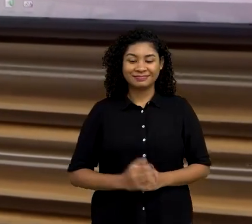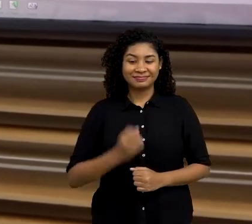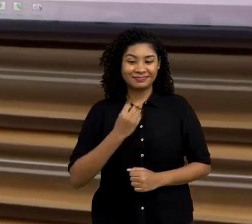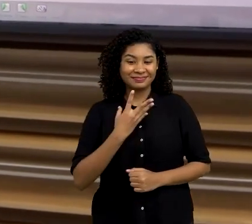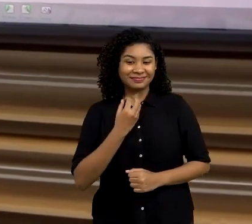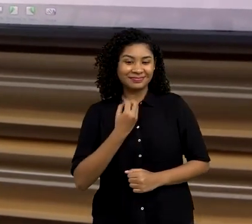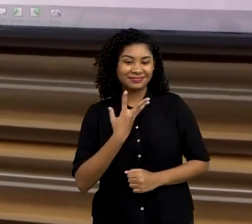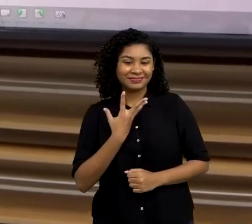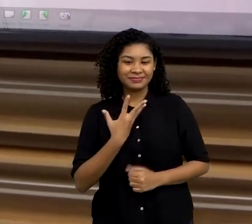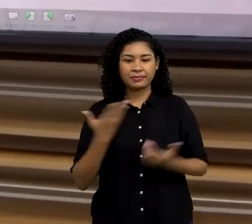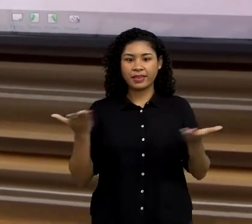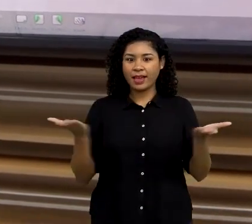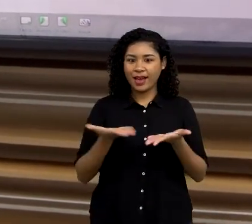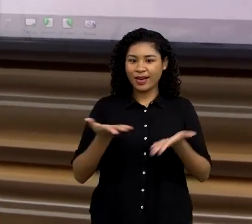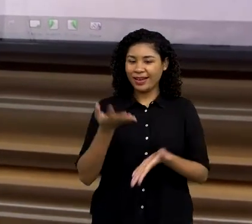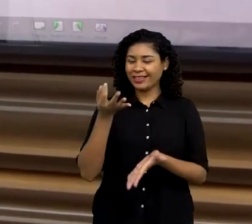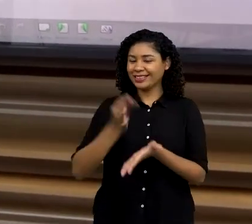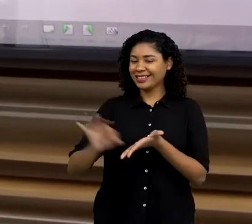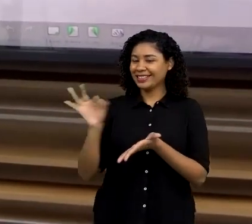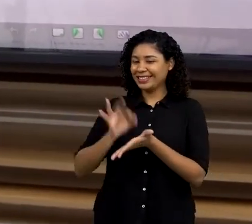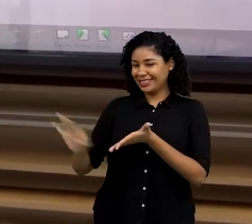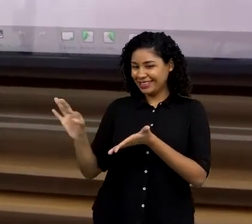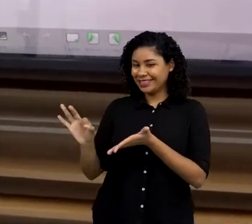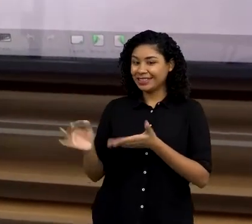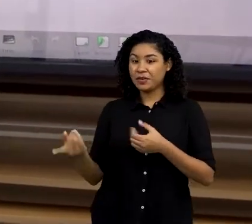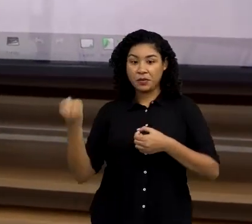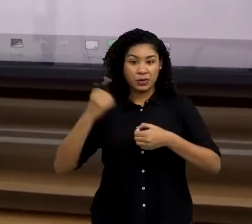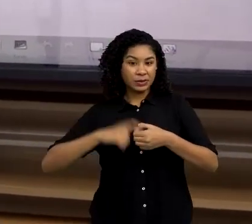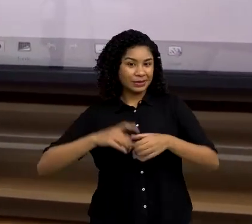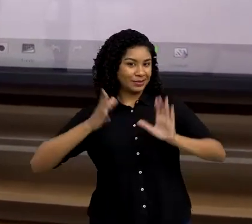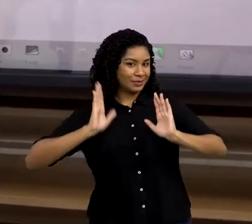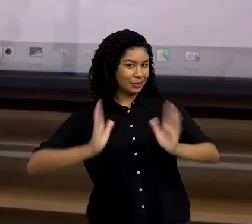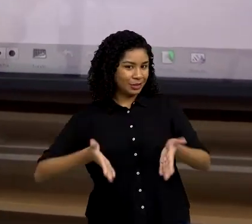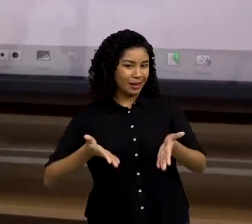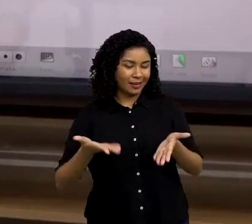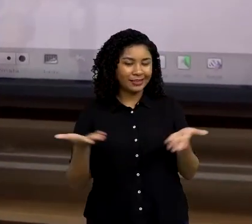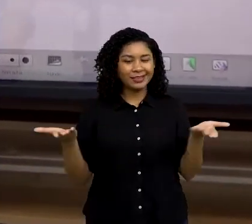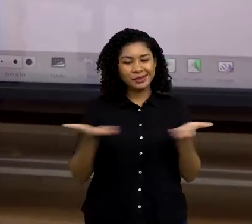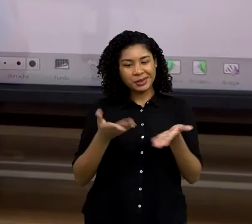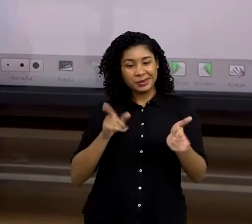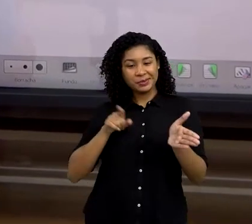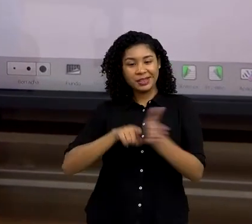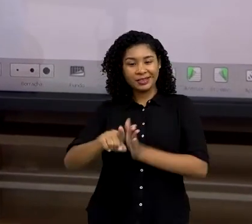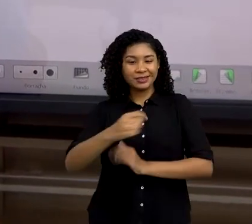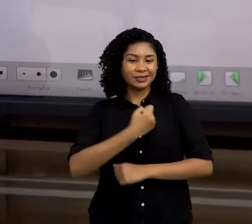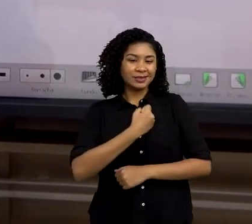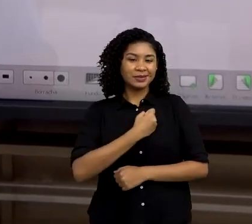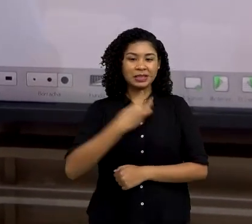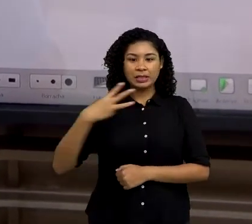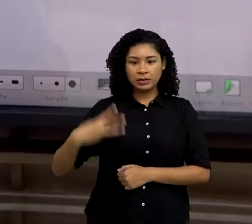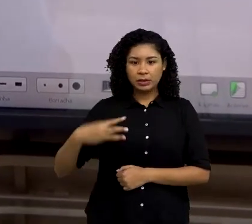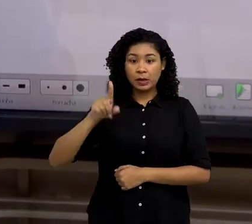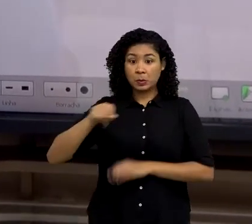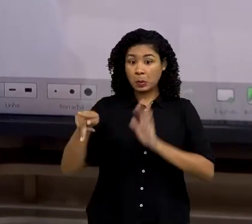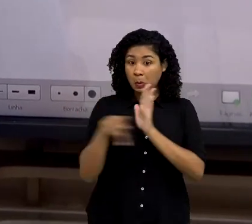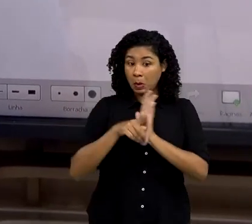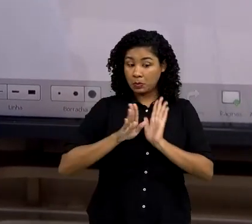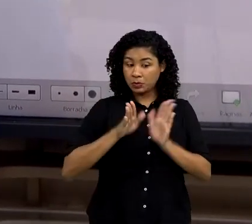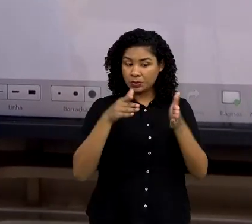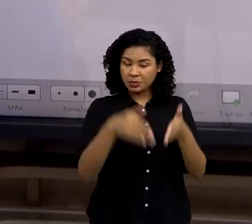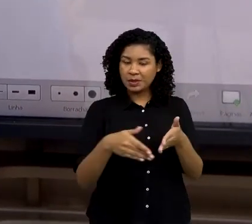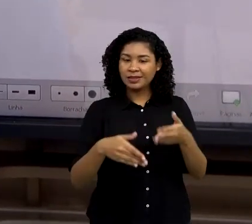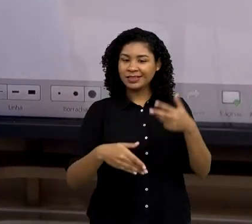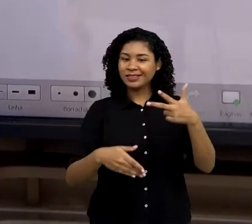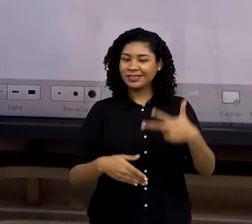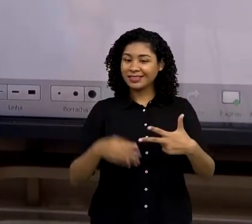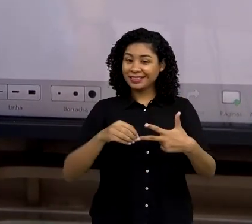Muito bem, vamos agora para a correção, estamos de volta. E a questão de número 3, como a gente viu, é uma questão do Enem, né? Bem tranquila,